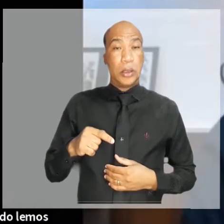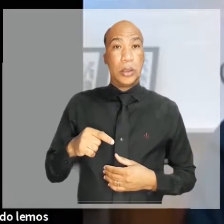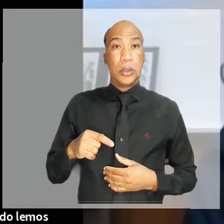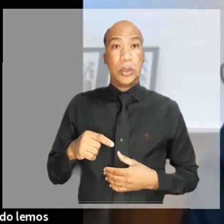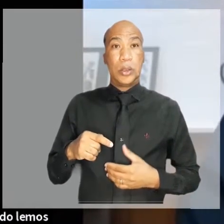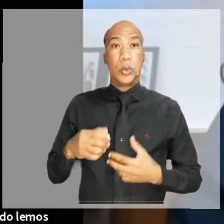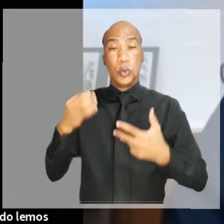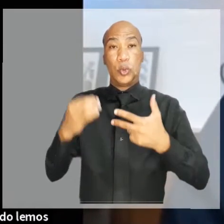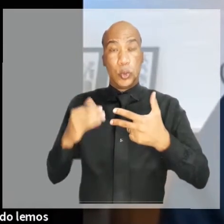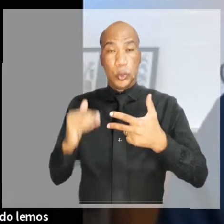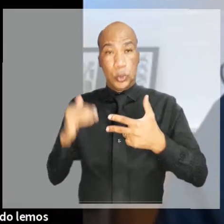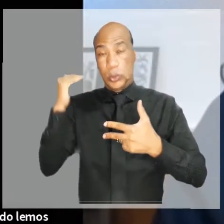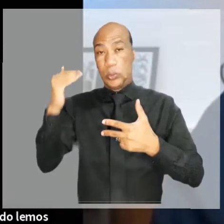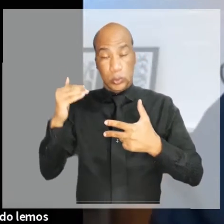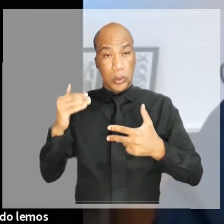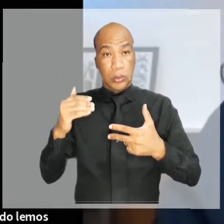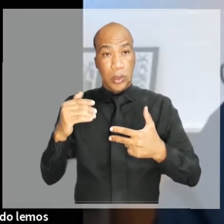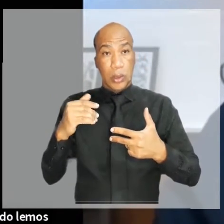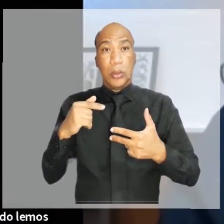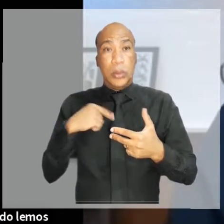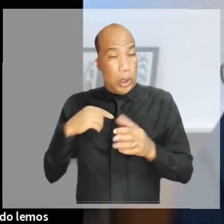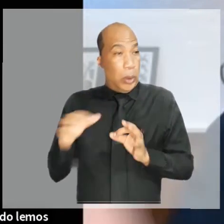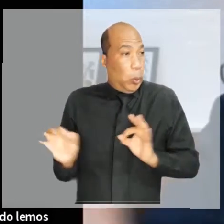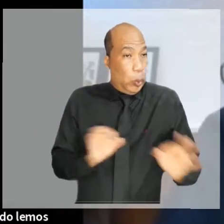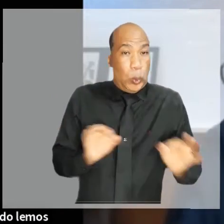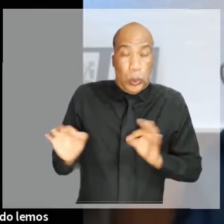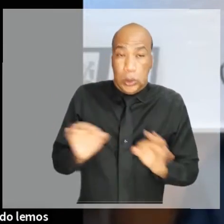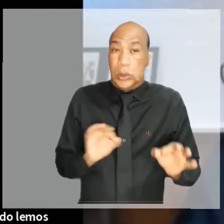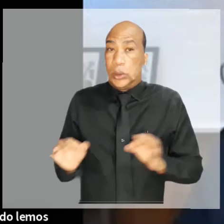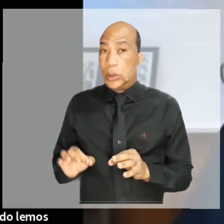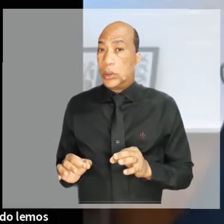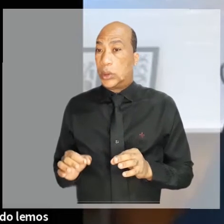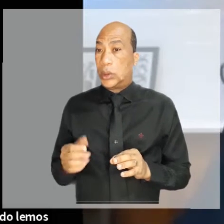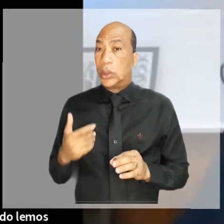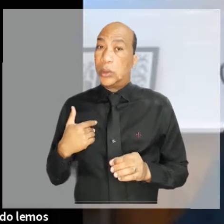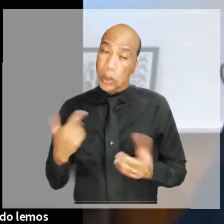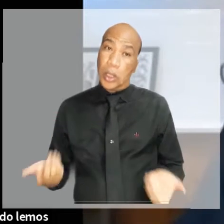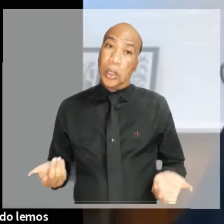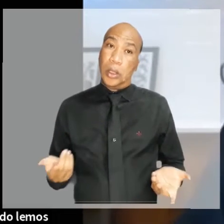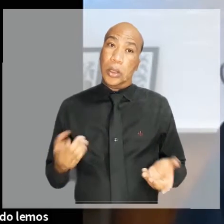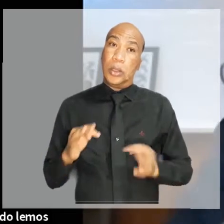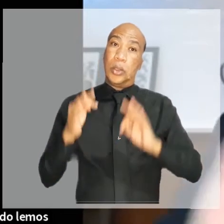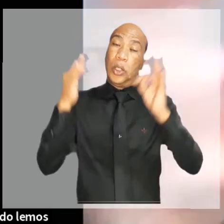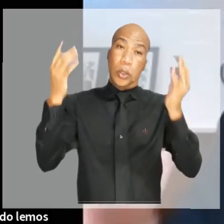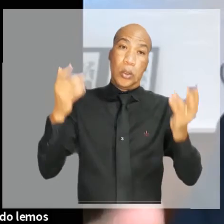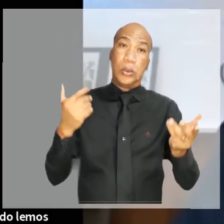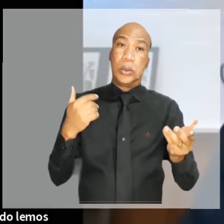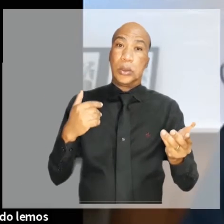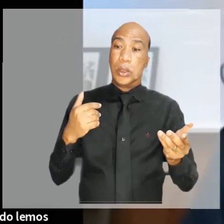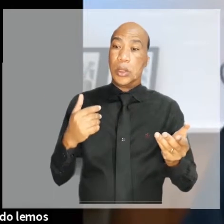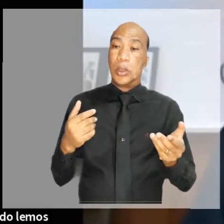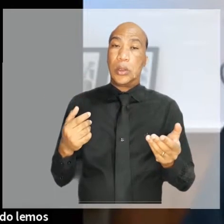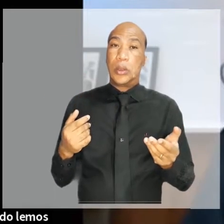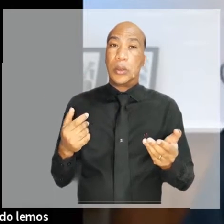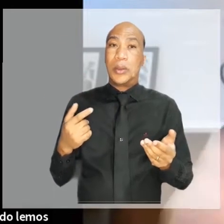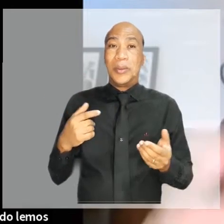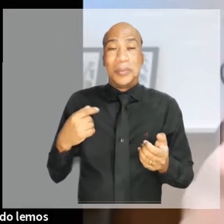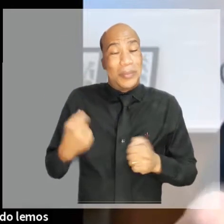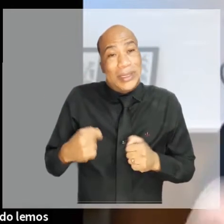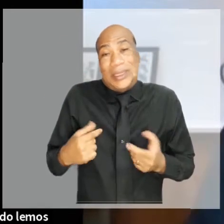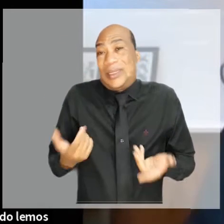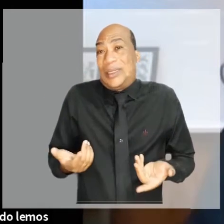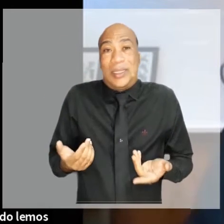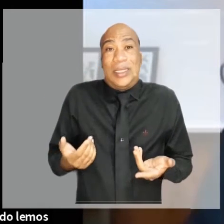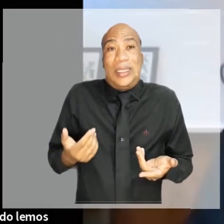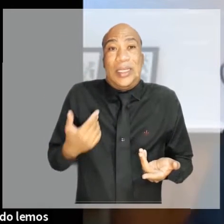Judiciário tem, sim, feito planejamentos, como é o caso do próprio PJE, e outros, né, na área de tecnologia, e